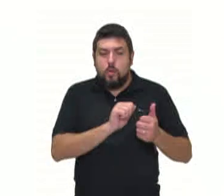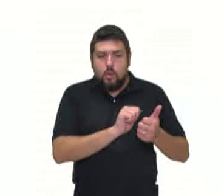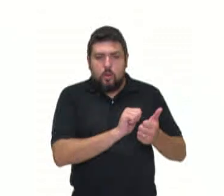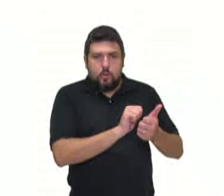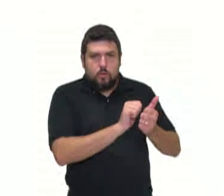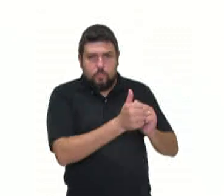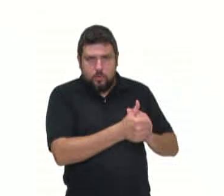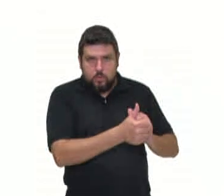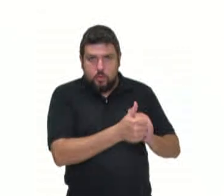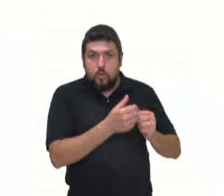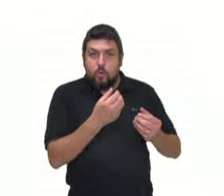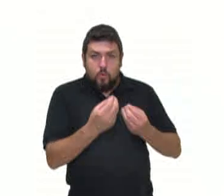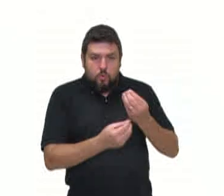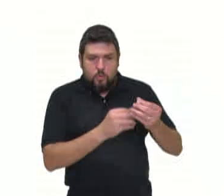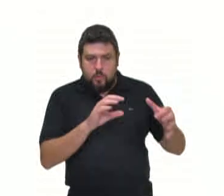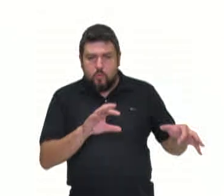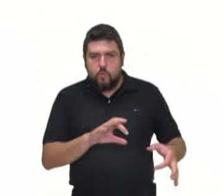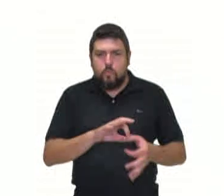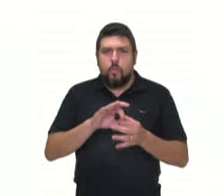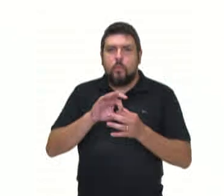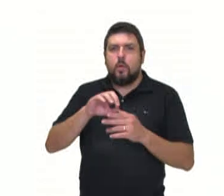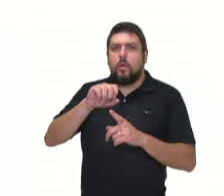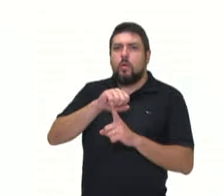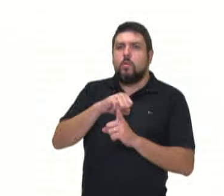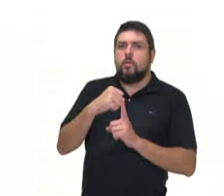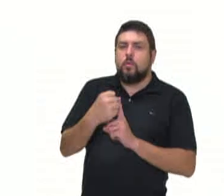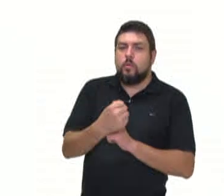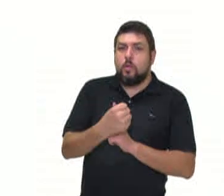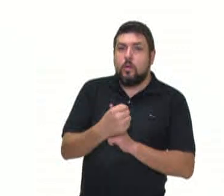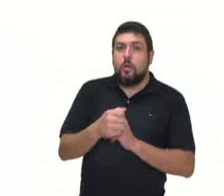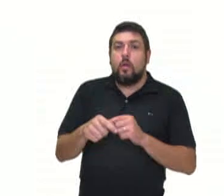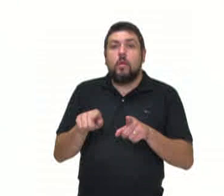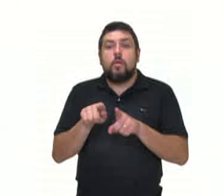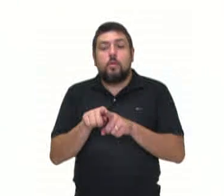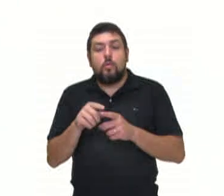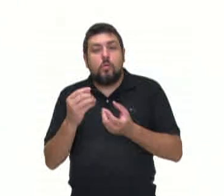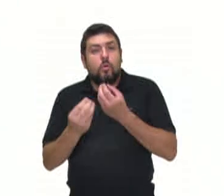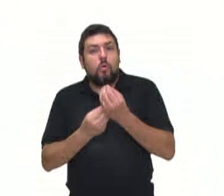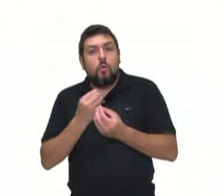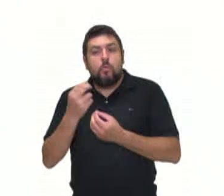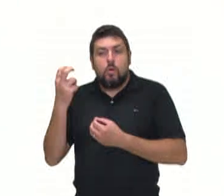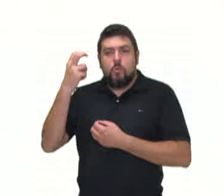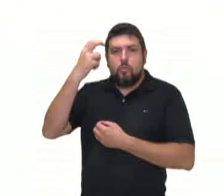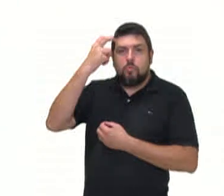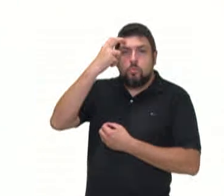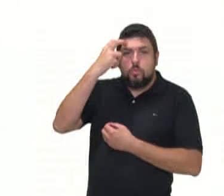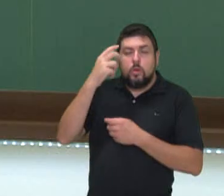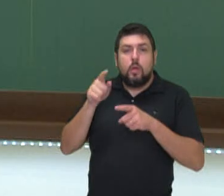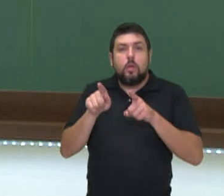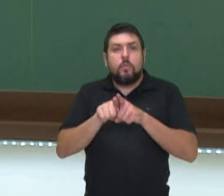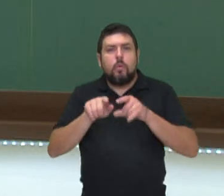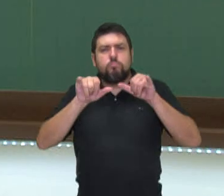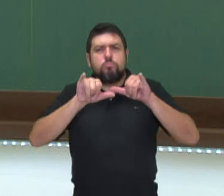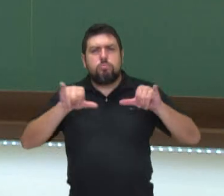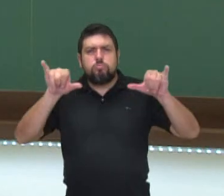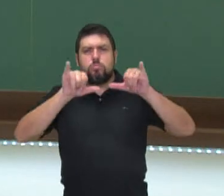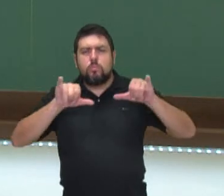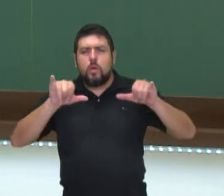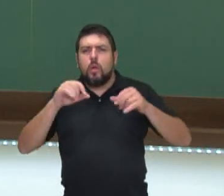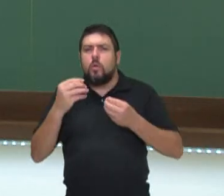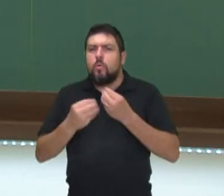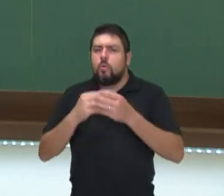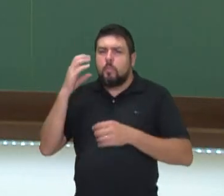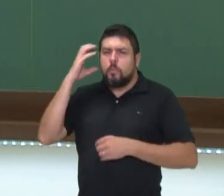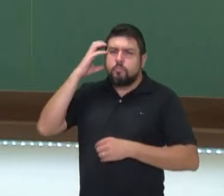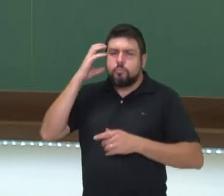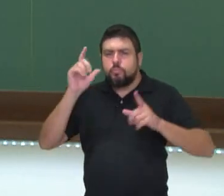a sociedade, a cultura, o mercado e a mídia por meio do futebol. Vamos